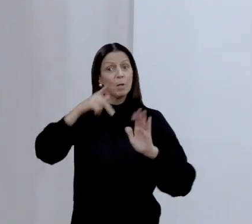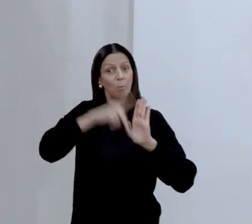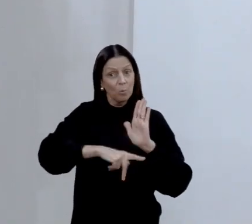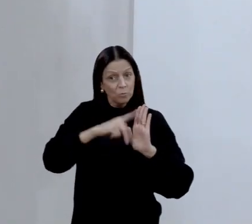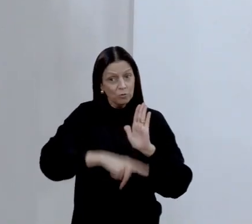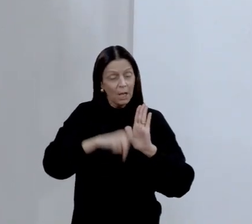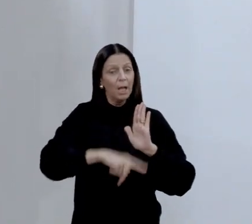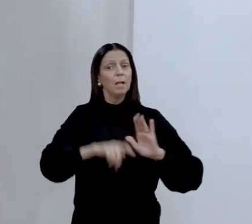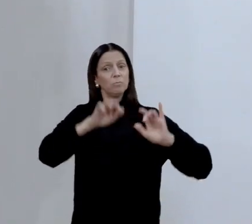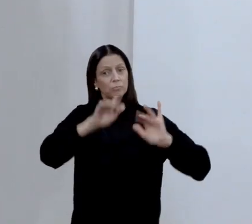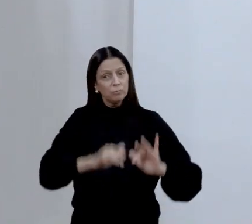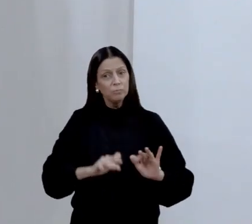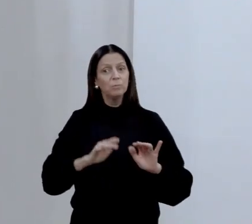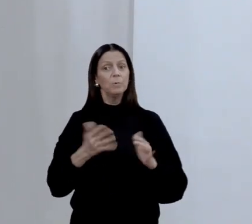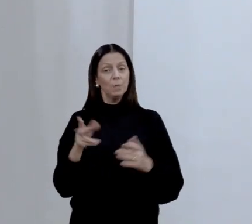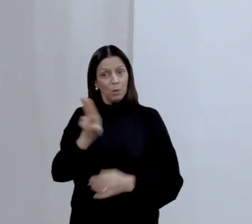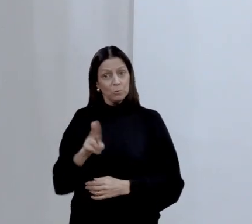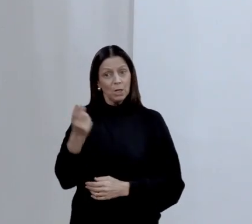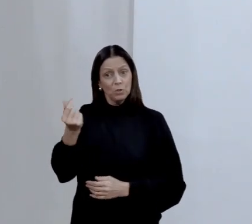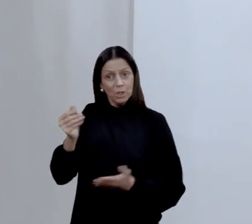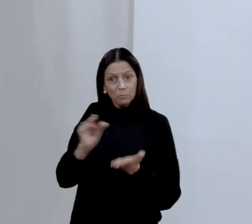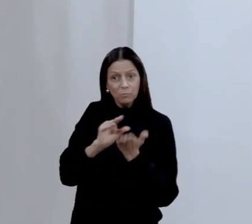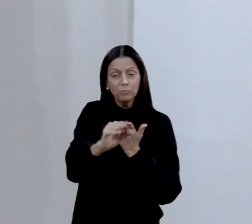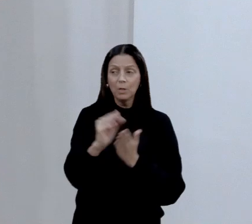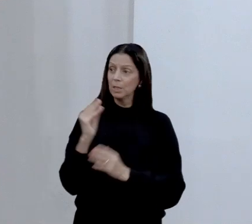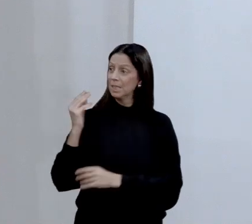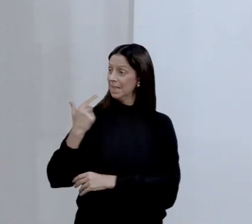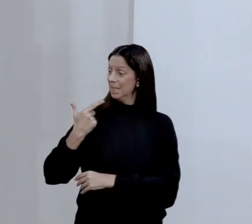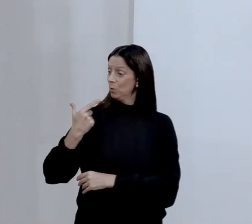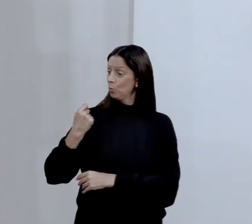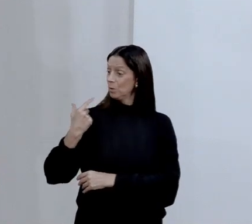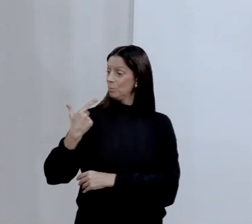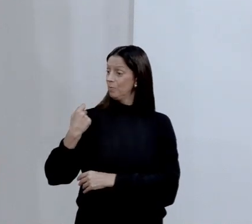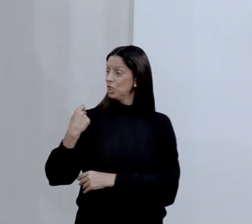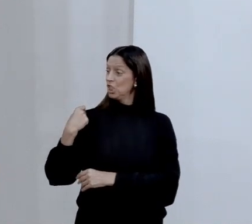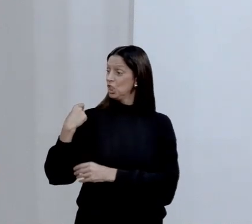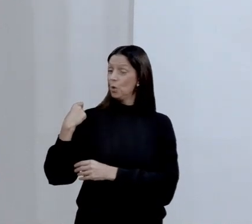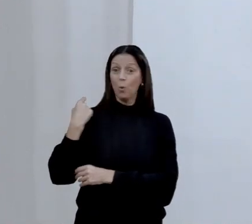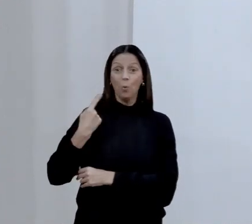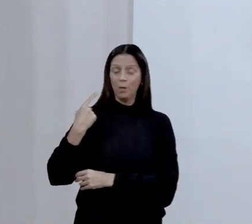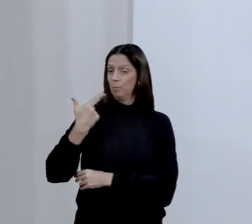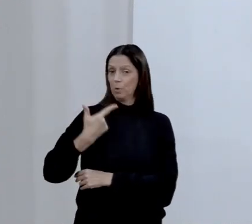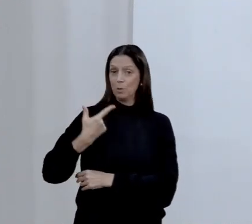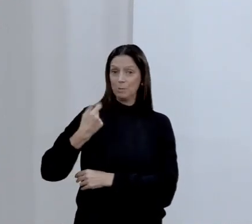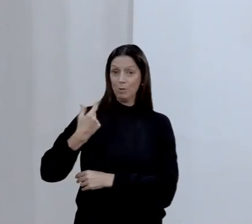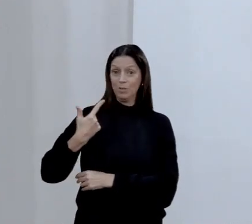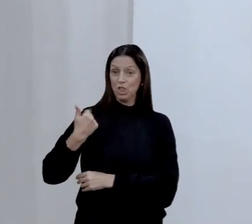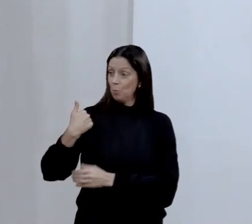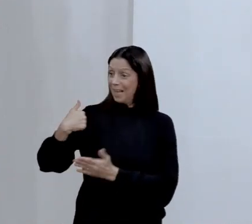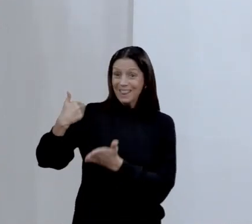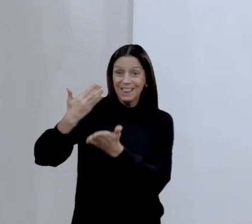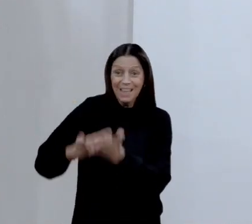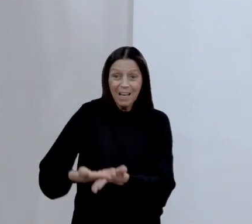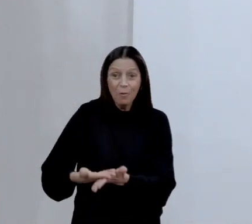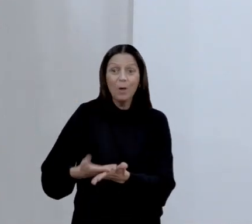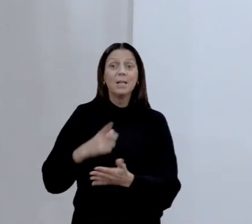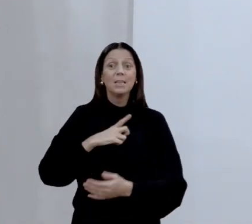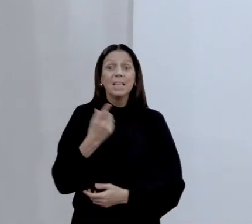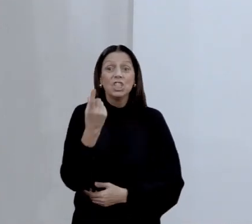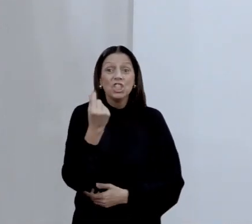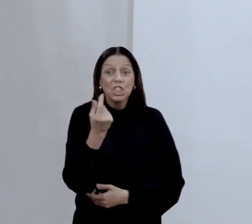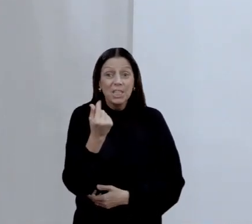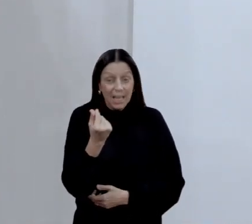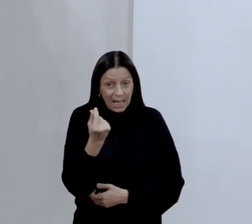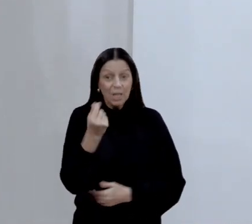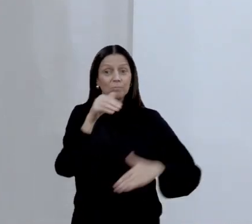projetos. O que não dá é para olhar para um quadro desde 2021, olhar para mais de 47 milhões em emendas paradas e nossa